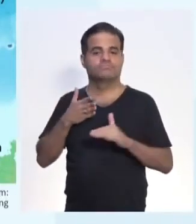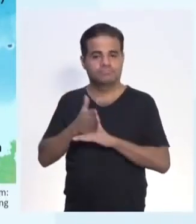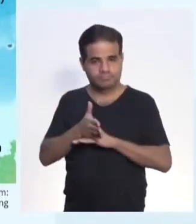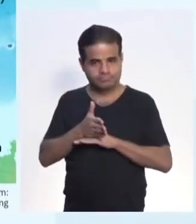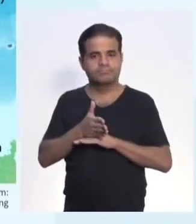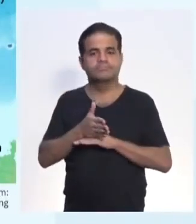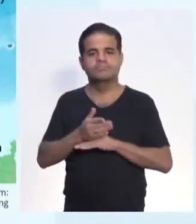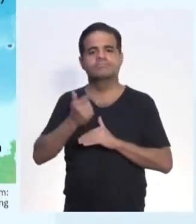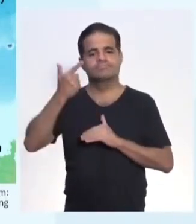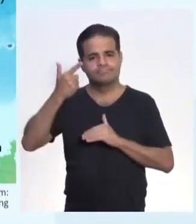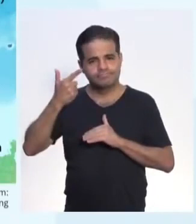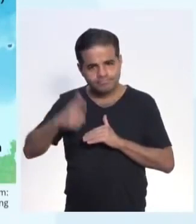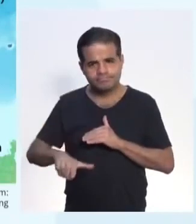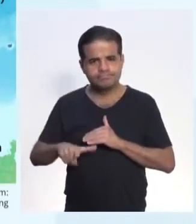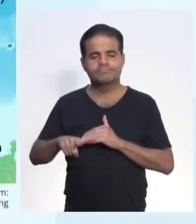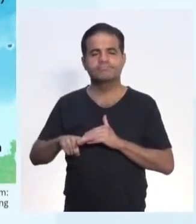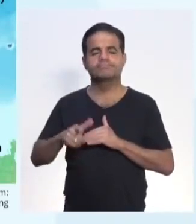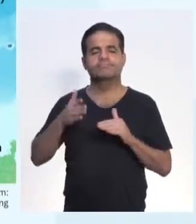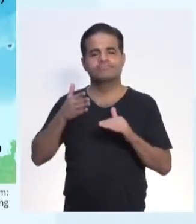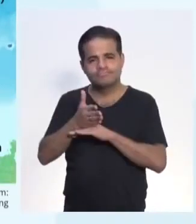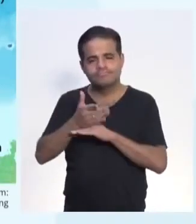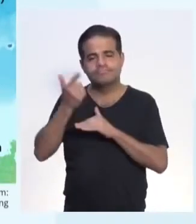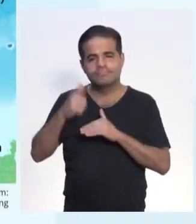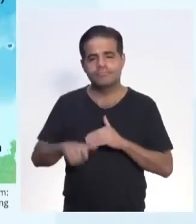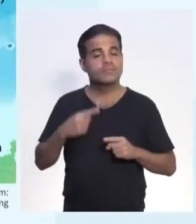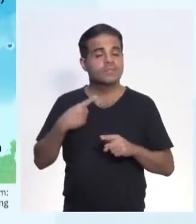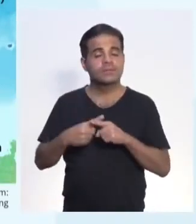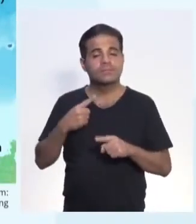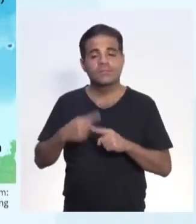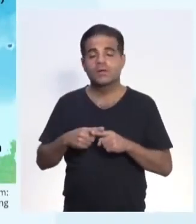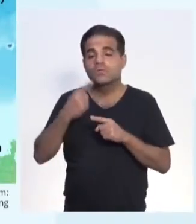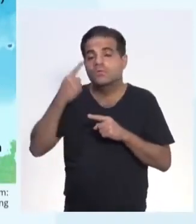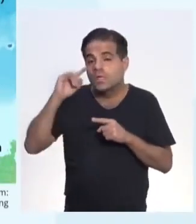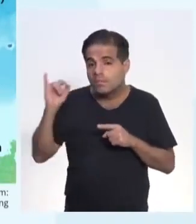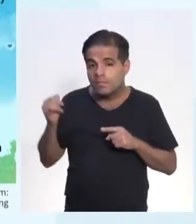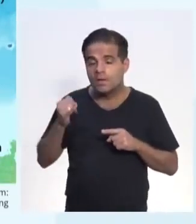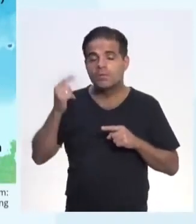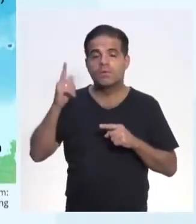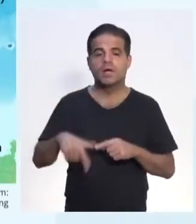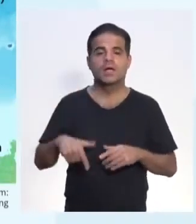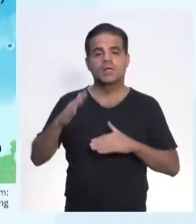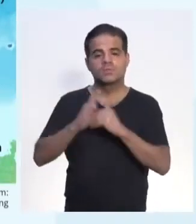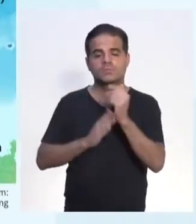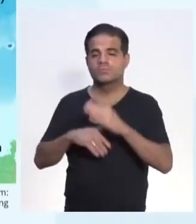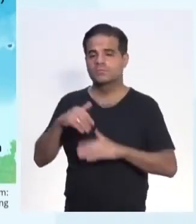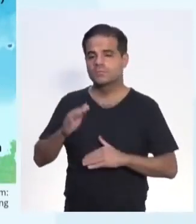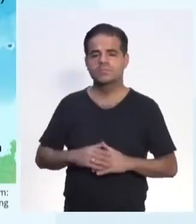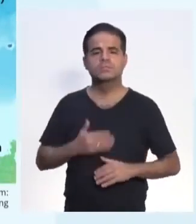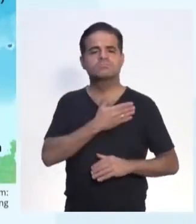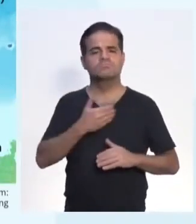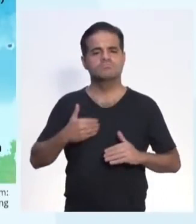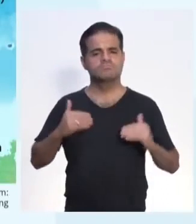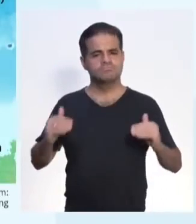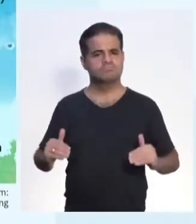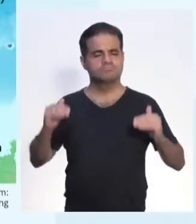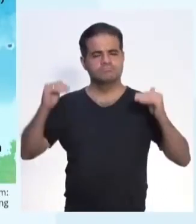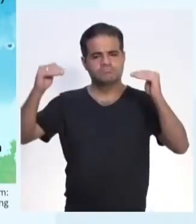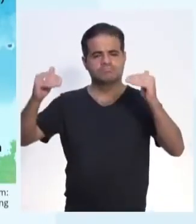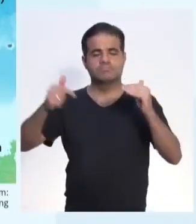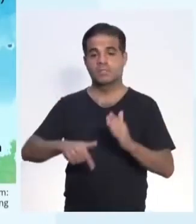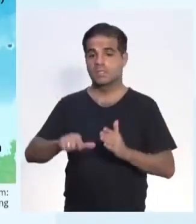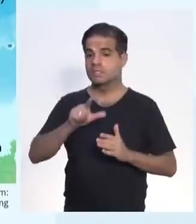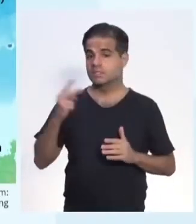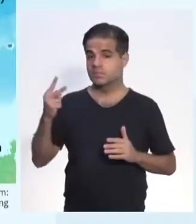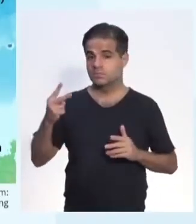aí mais uma vez, porque o Japão, nas suas práticas imperialistas, antes da Segunda